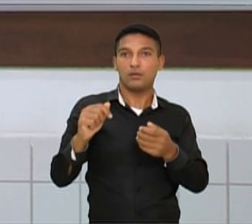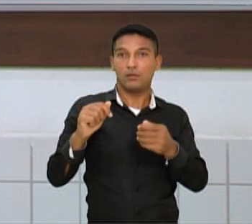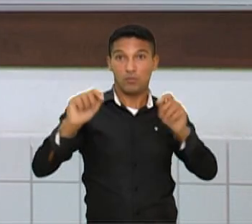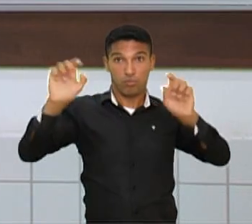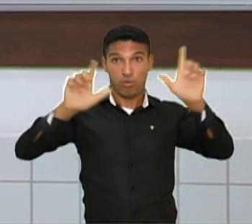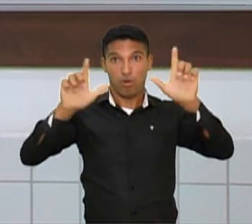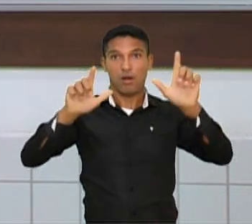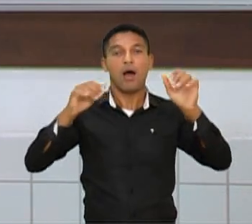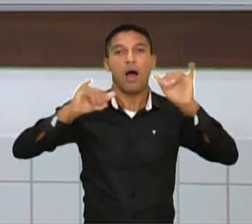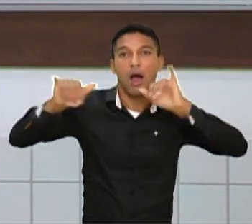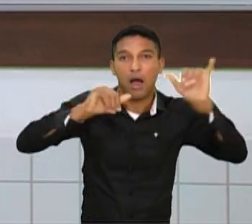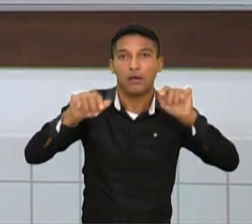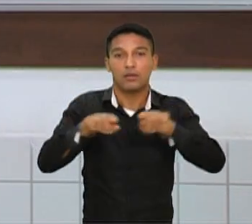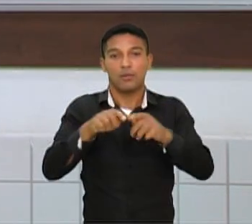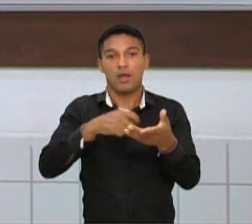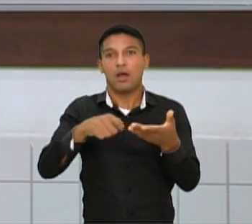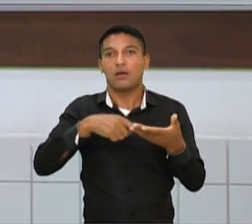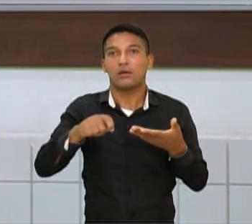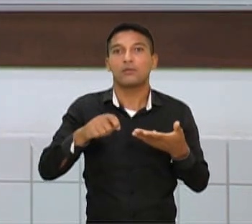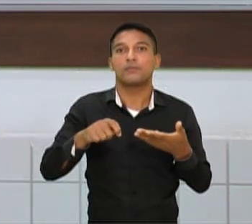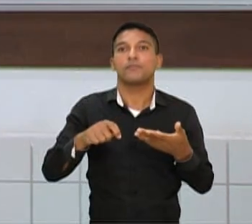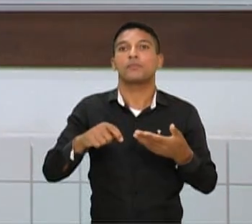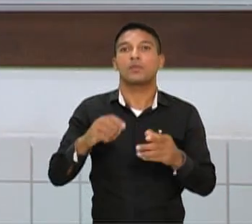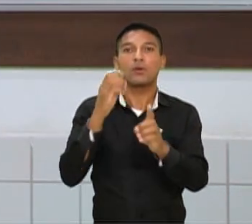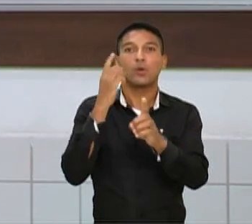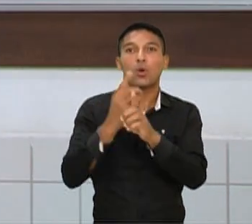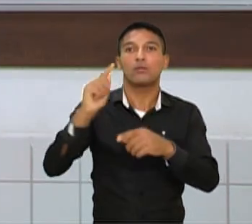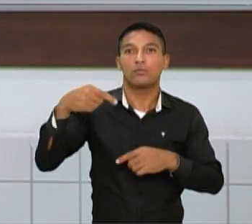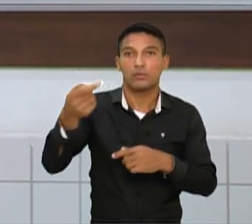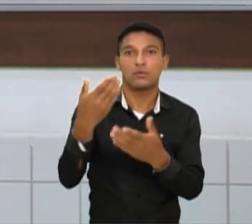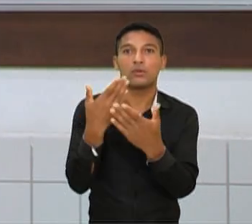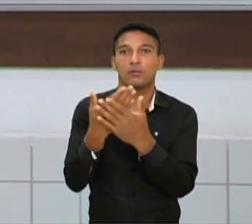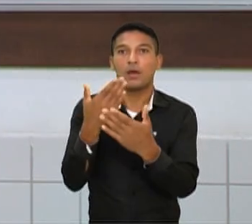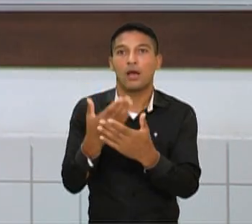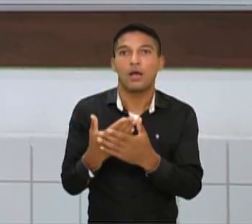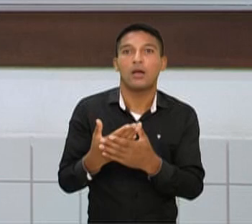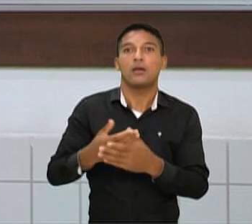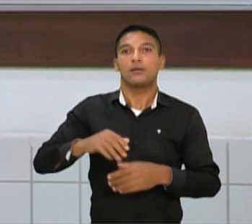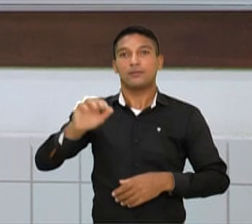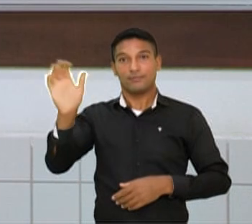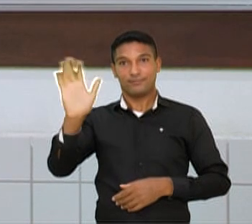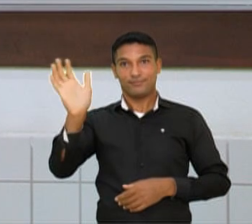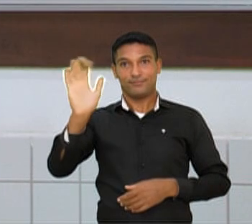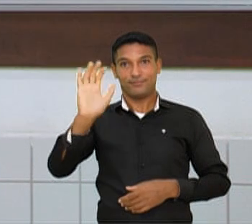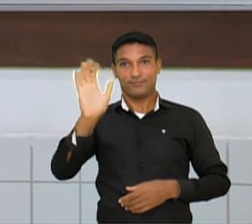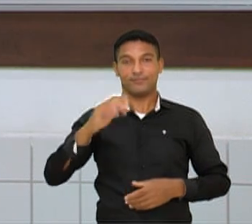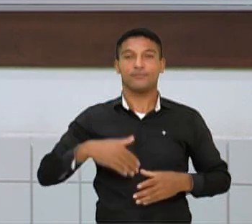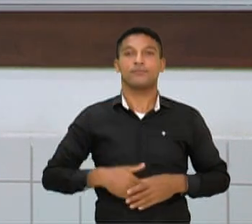televisiva. E nos encontramos para um próximo encontro para aprofundar mais um pouquinho de Paraná. Até mais, tchau!